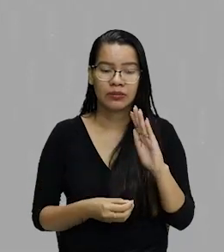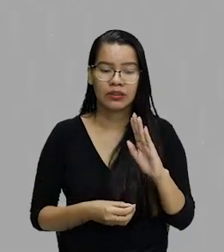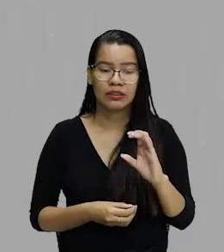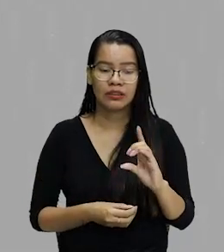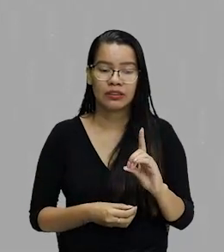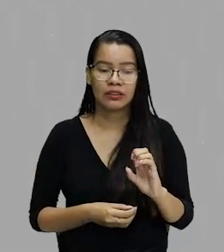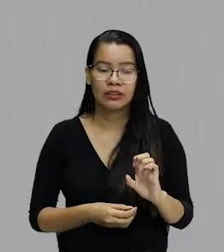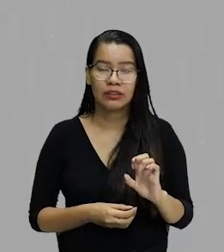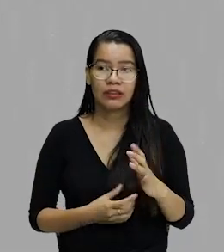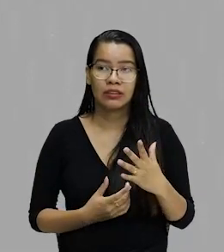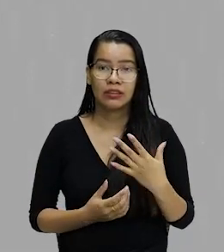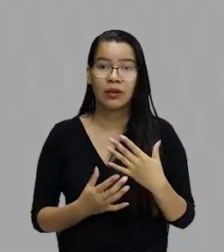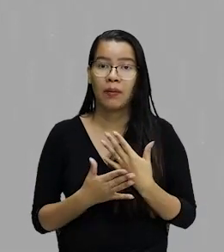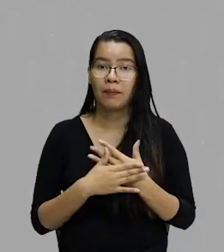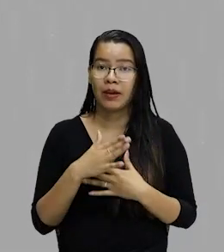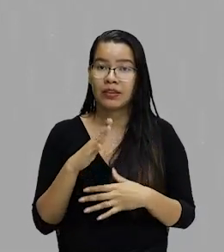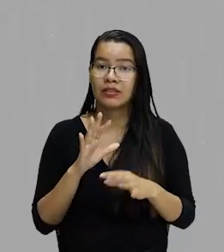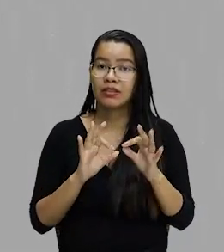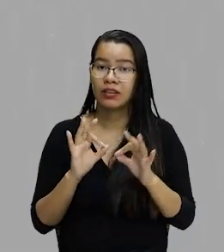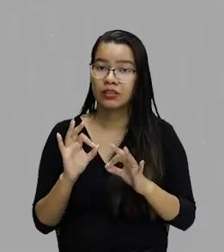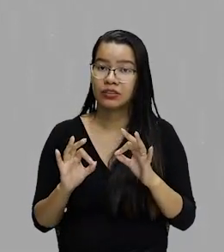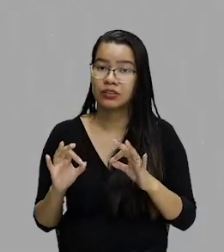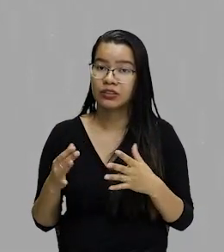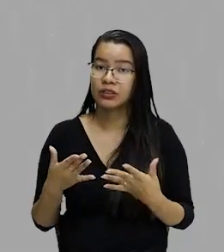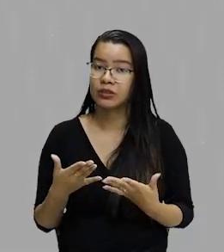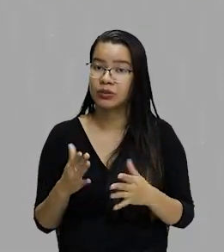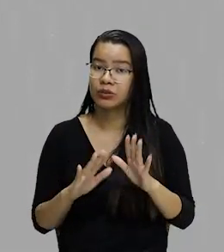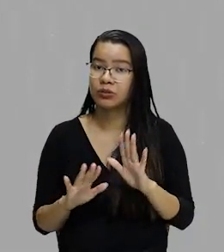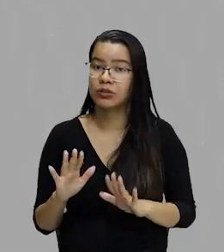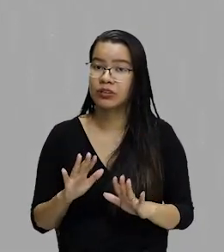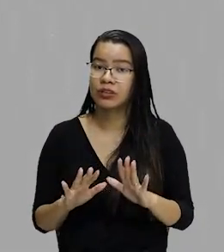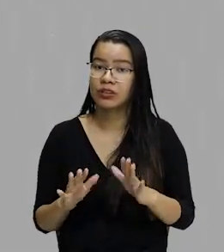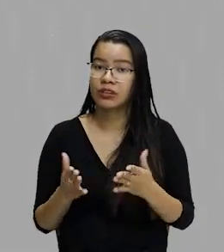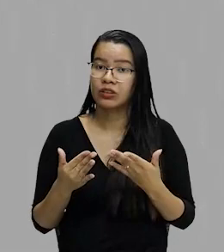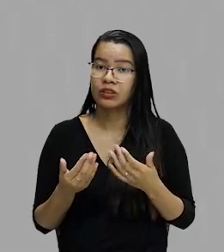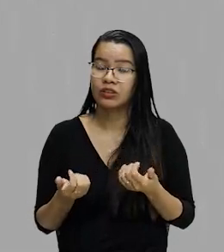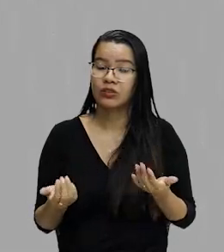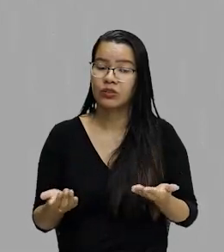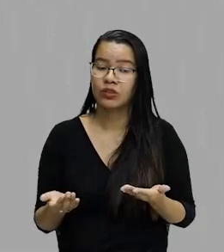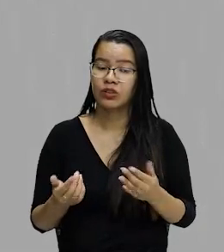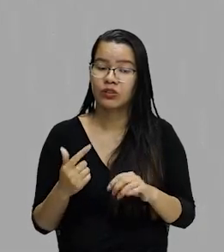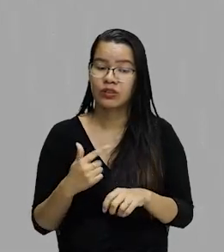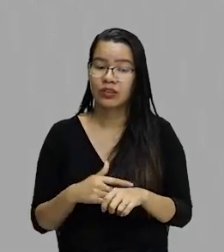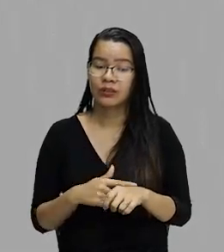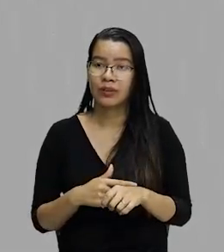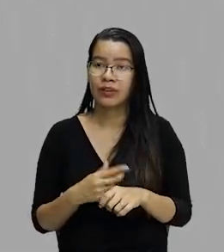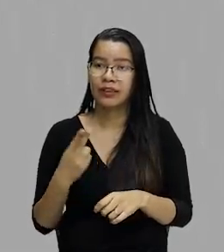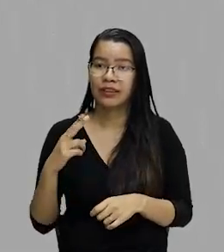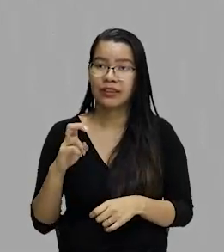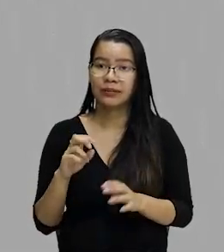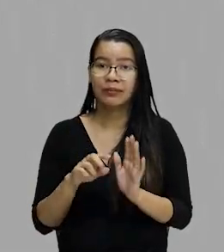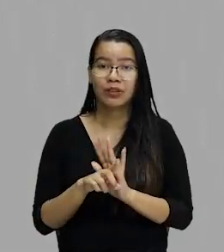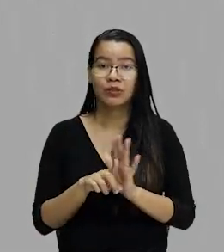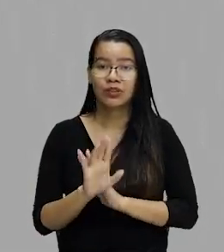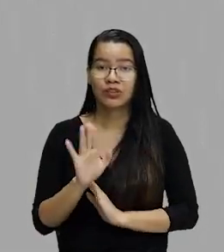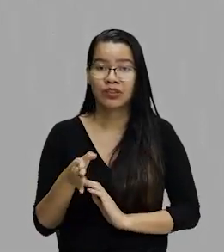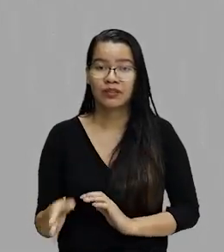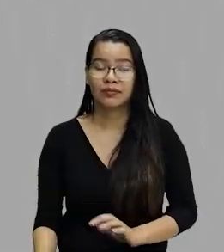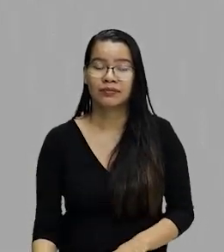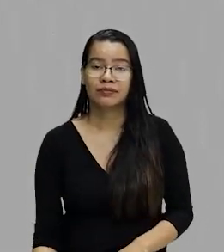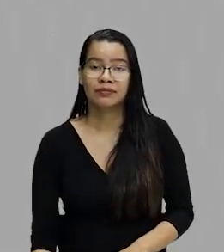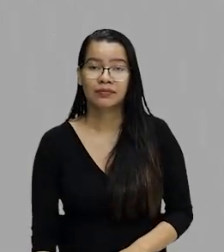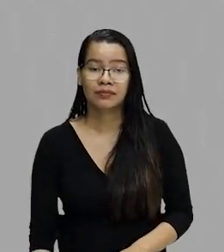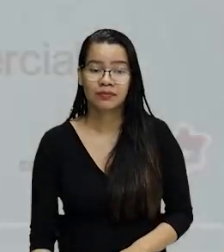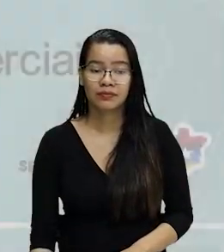mais aprazível. Então, cuidado com isso, tá? Vamos aqui, em função do nosso tempo, pela quinta questão já. A nossa